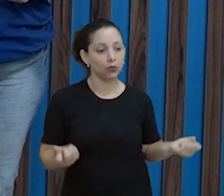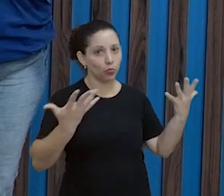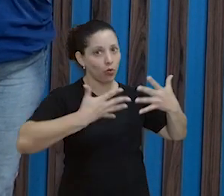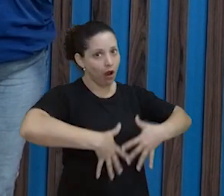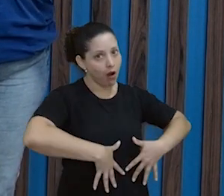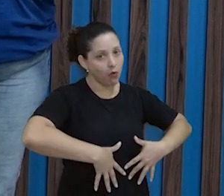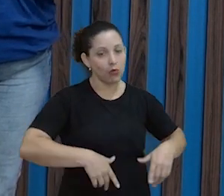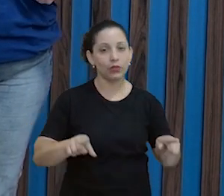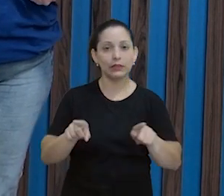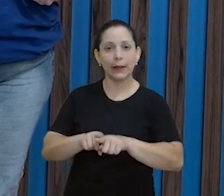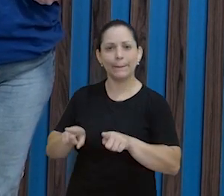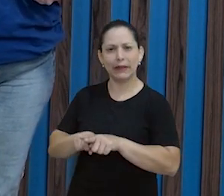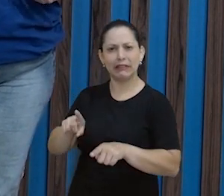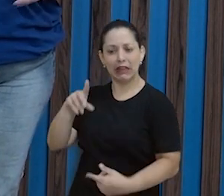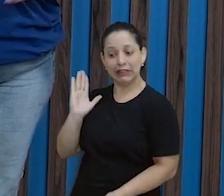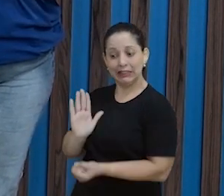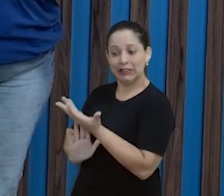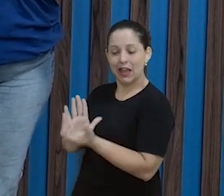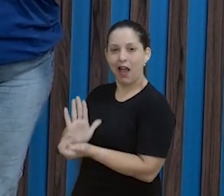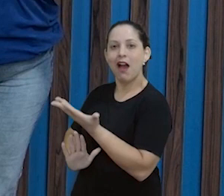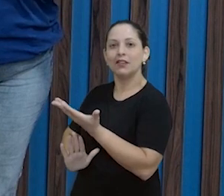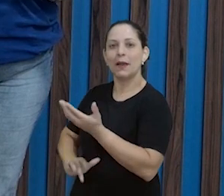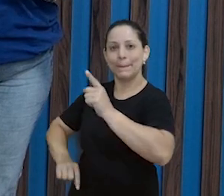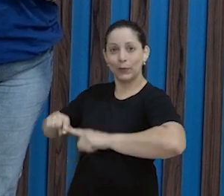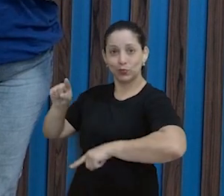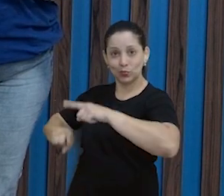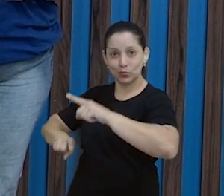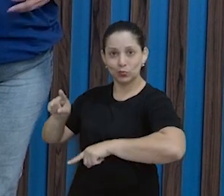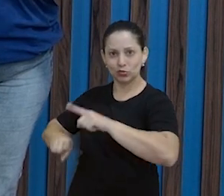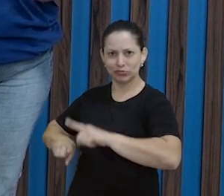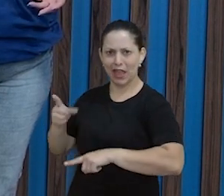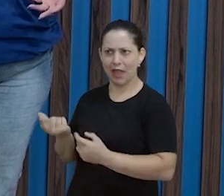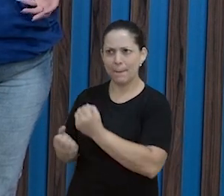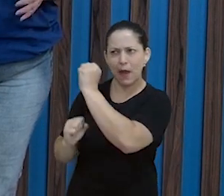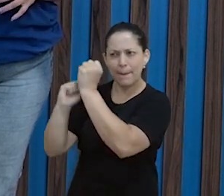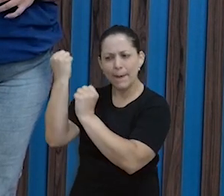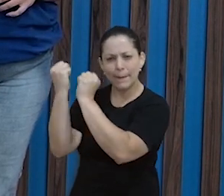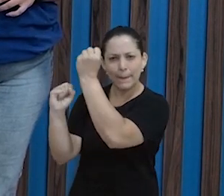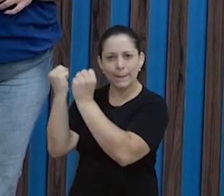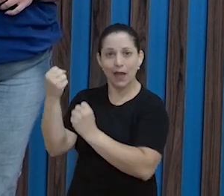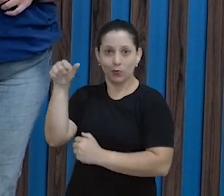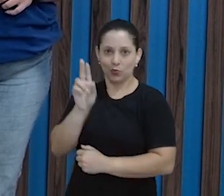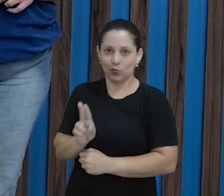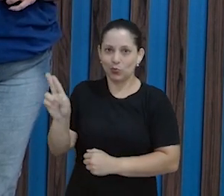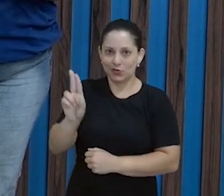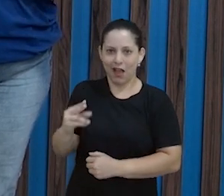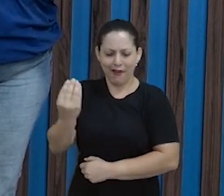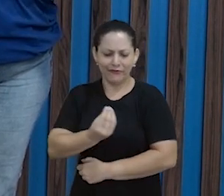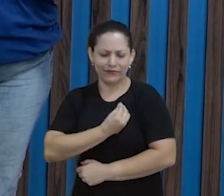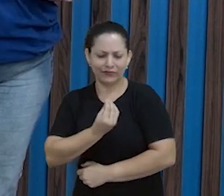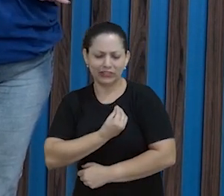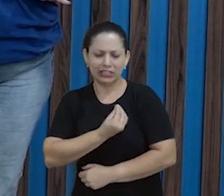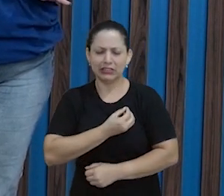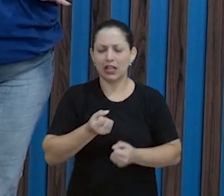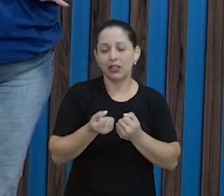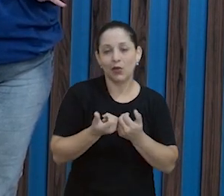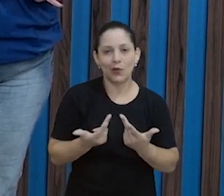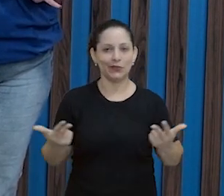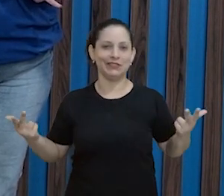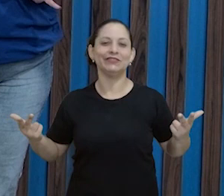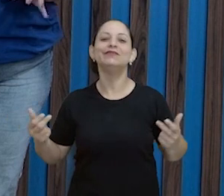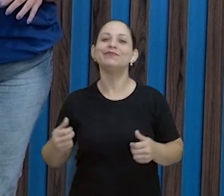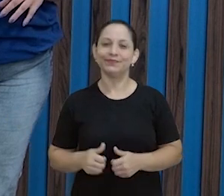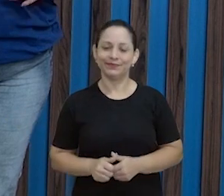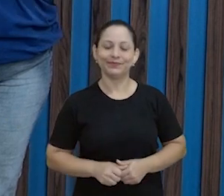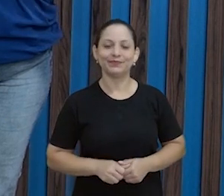e os elementos sintéticos, né, que o homem produz, tá certo? E utiliza no nosso cotidiano, né, para diversas atividades, tá